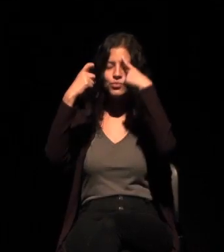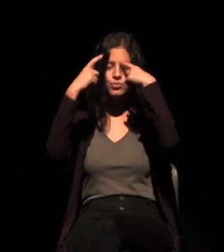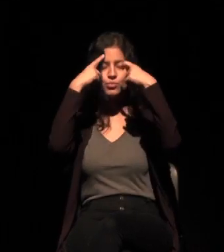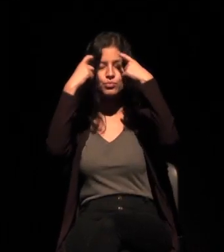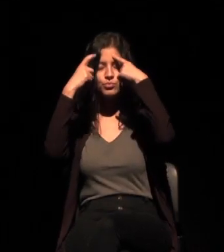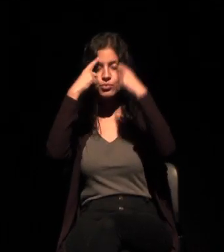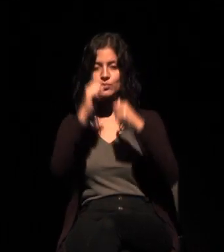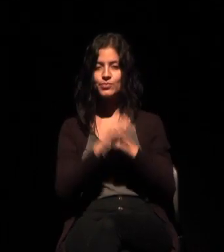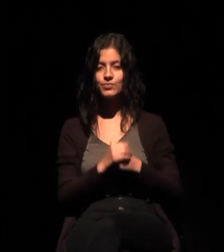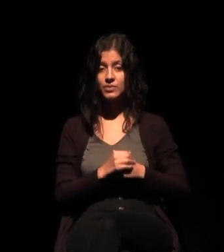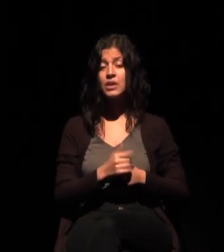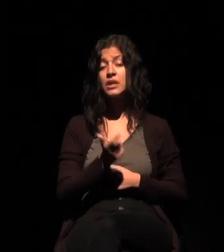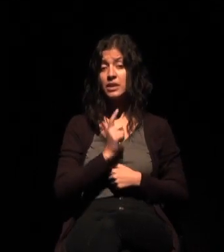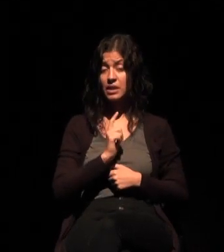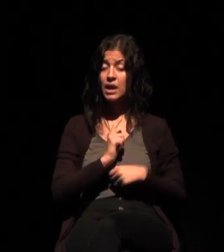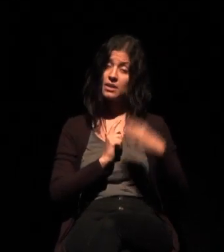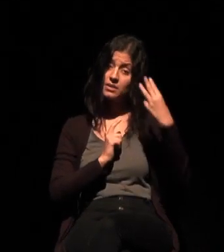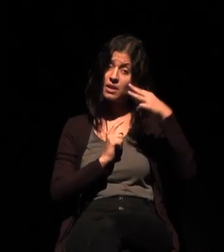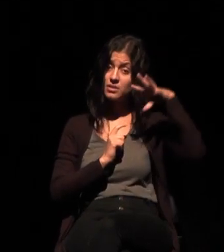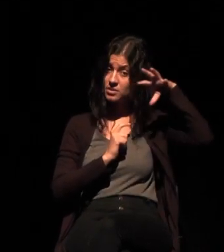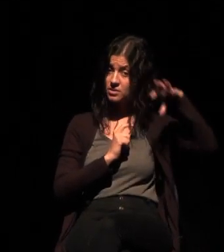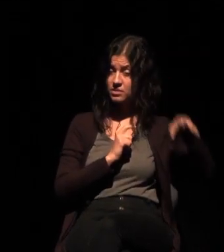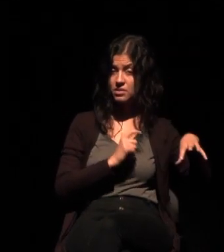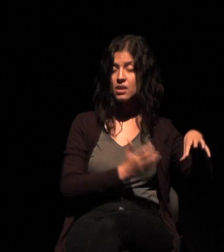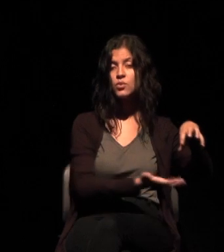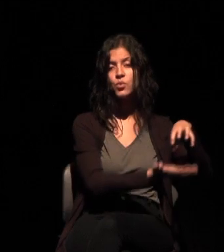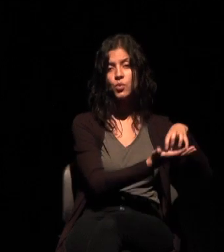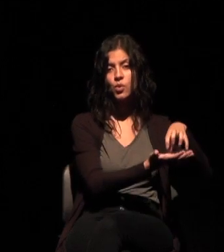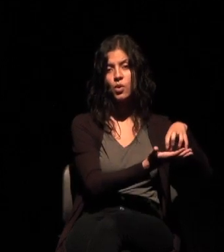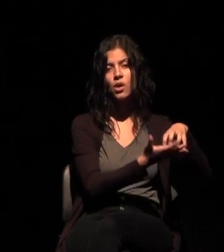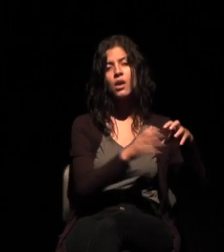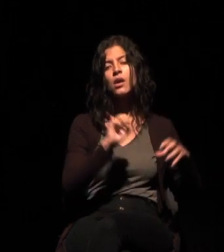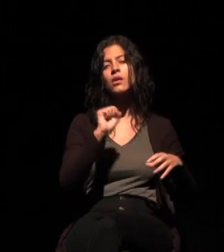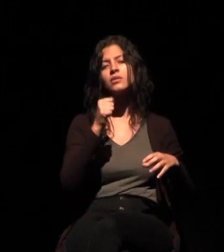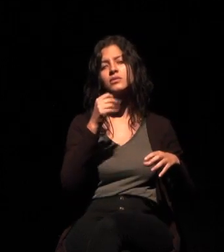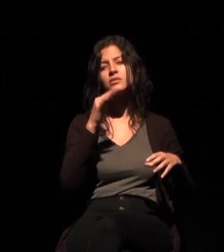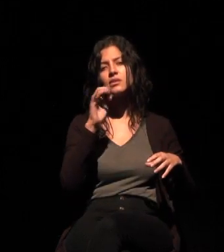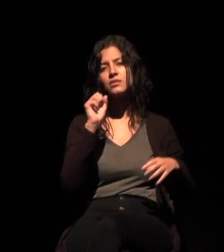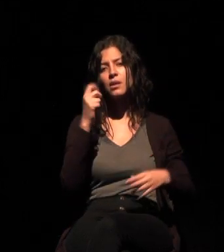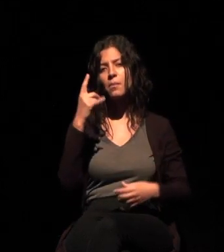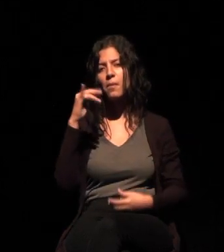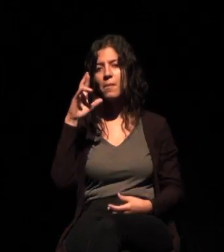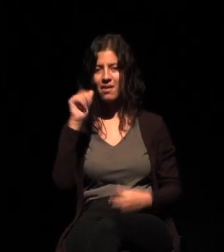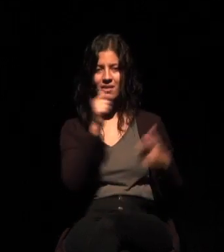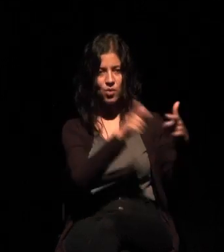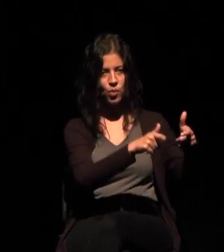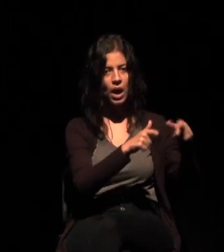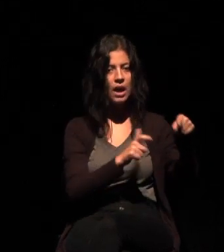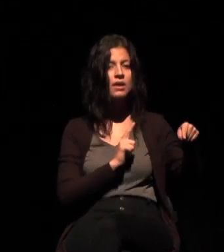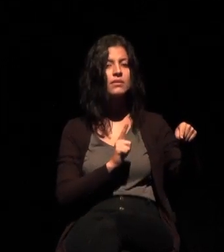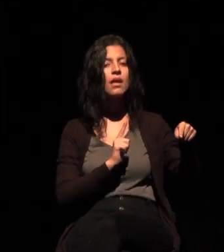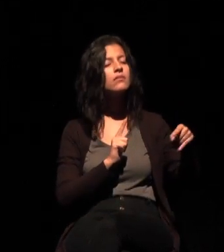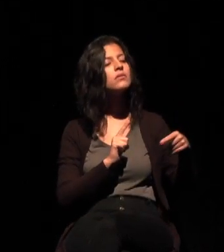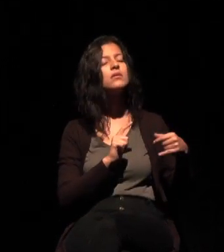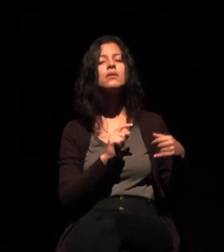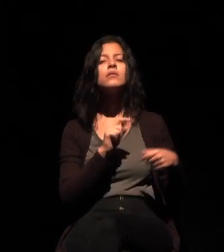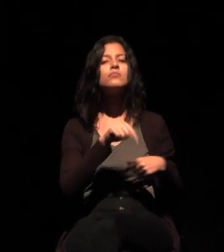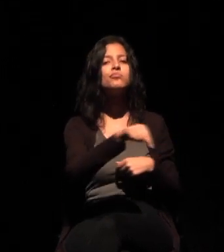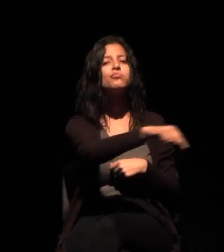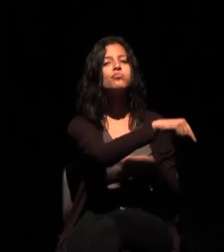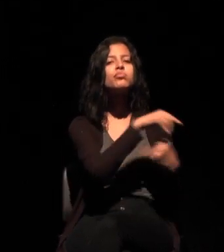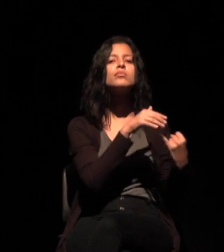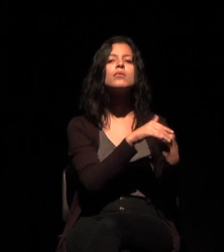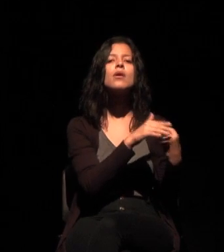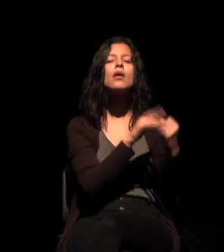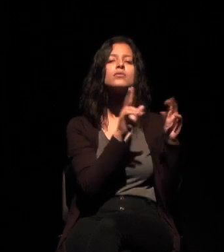um terceiro o centro nem esta palmeira que está junto dos principais institutos de interface relacionados com a